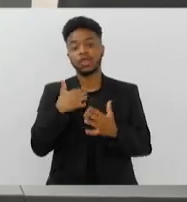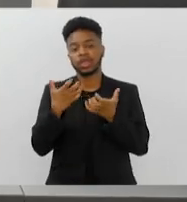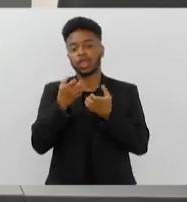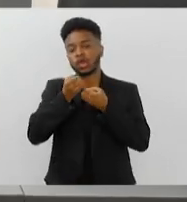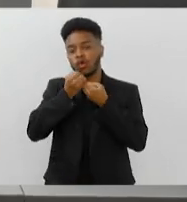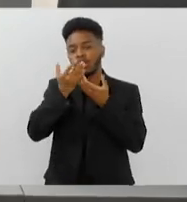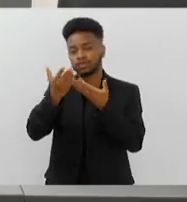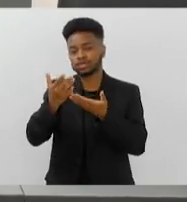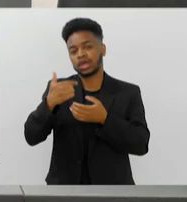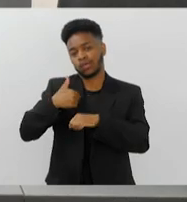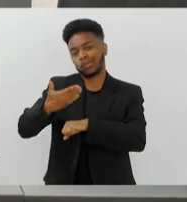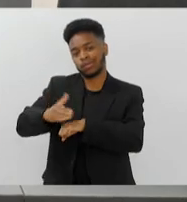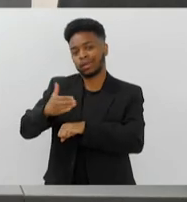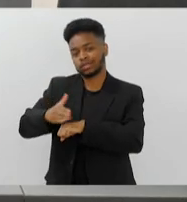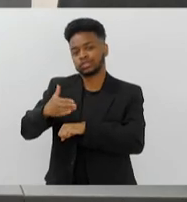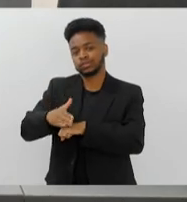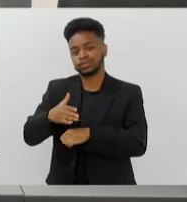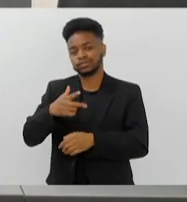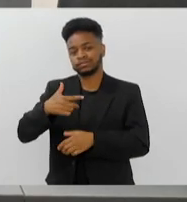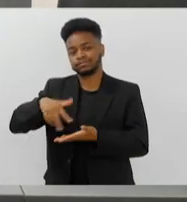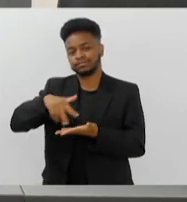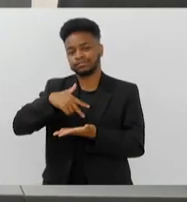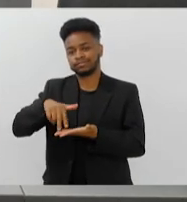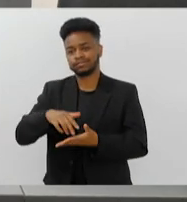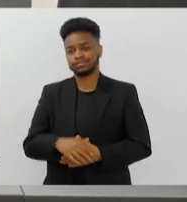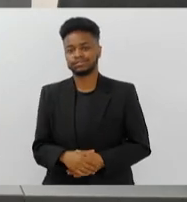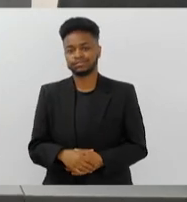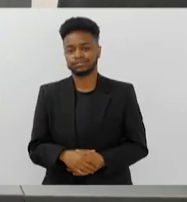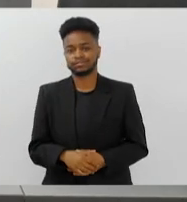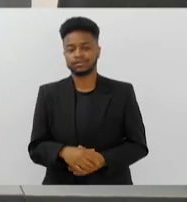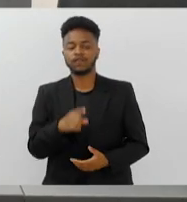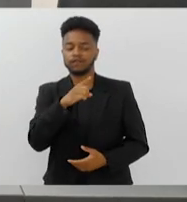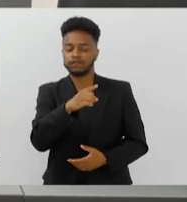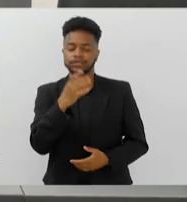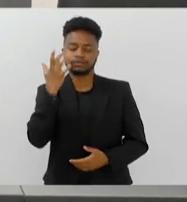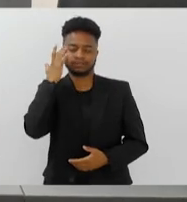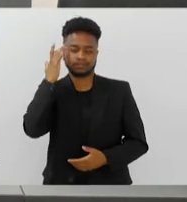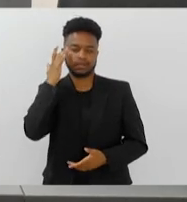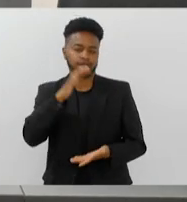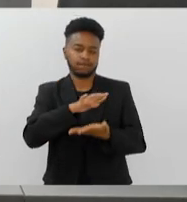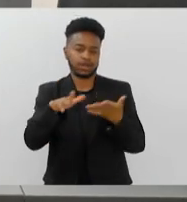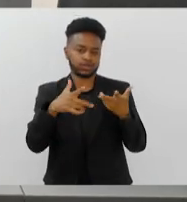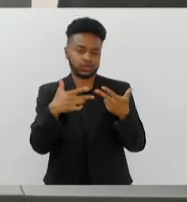sou um praticante. Vossa Excelência é múltiplo.